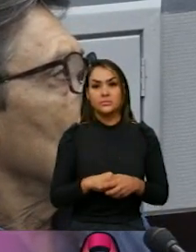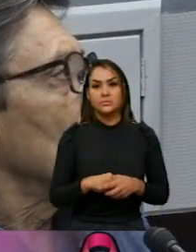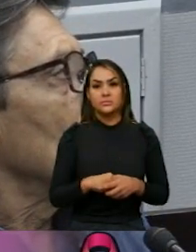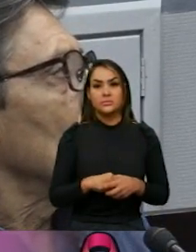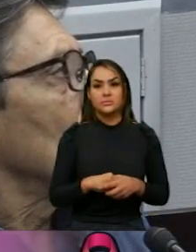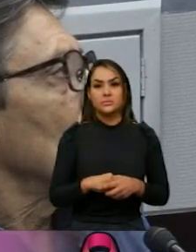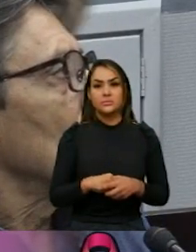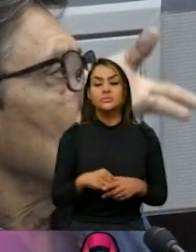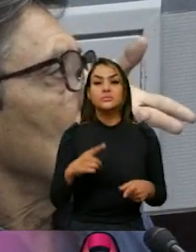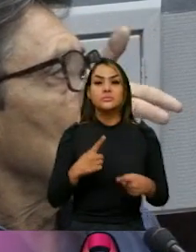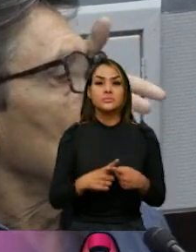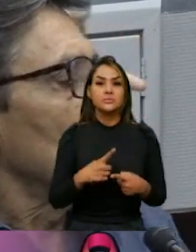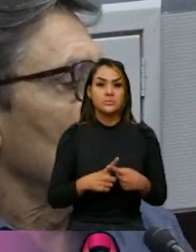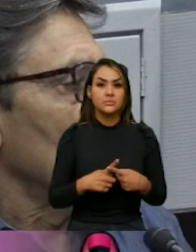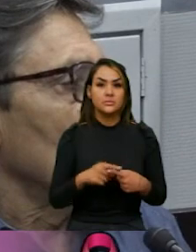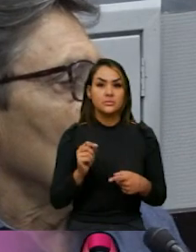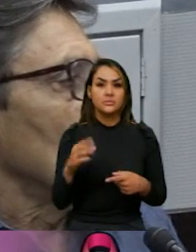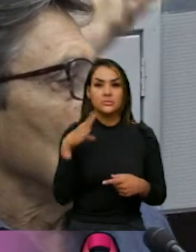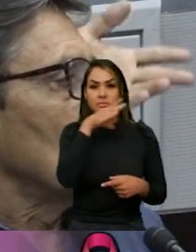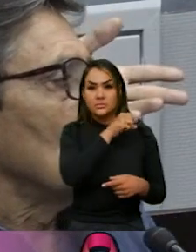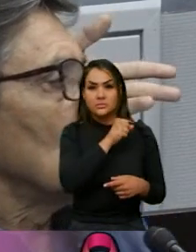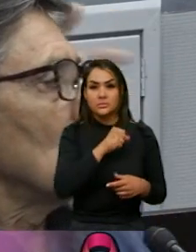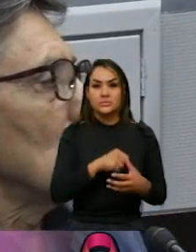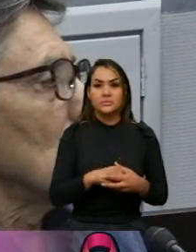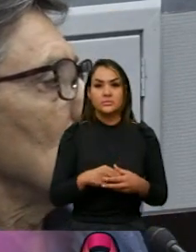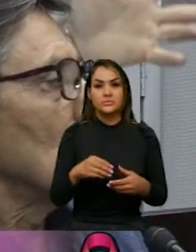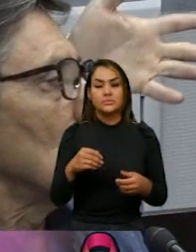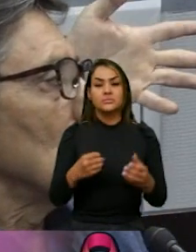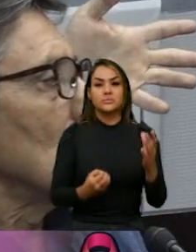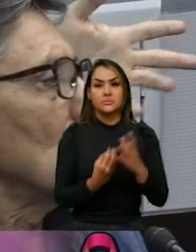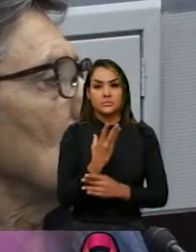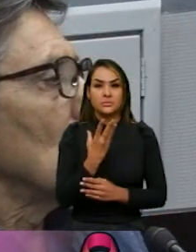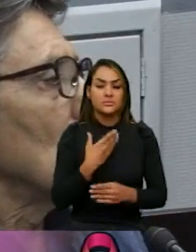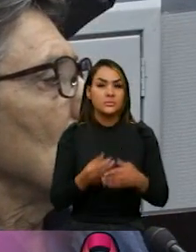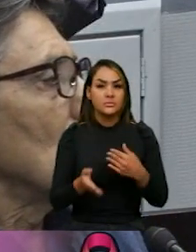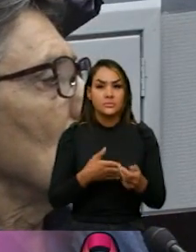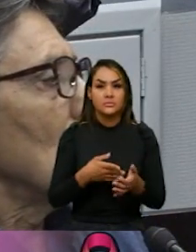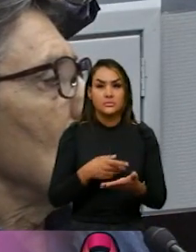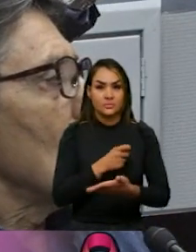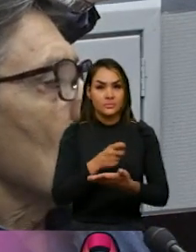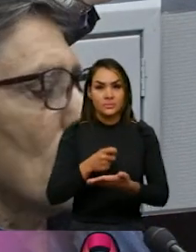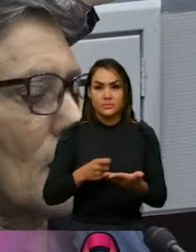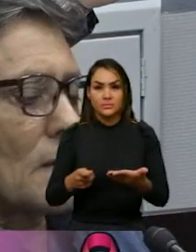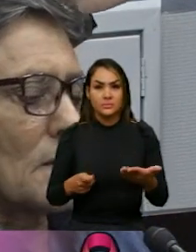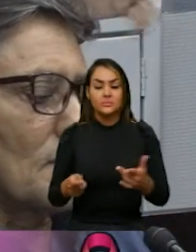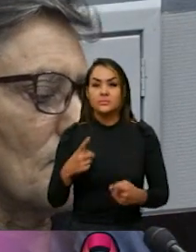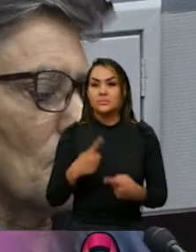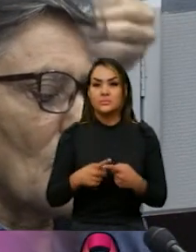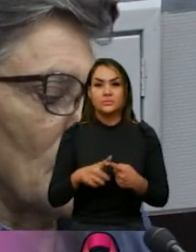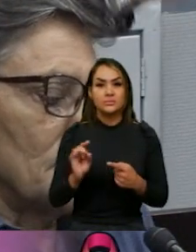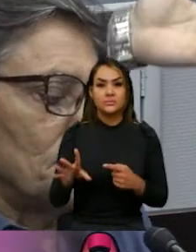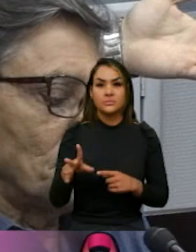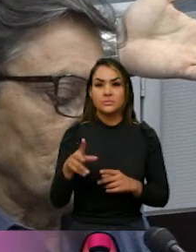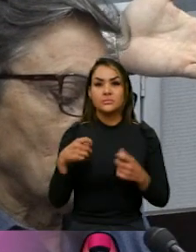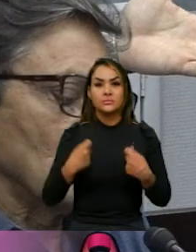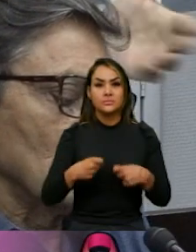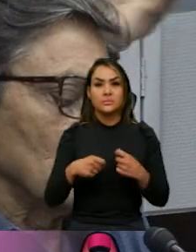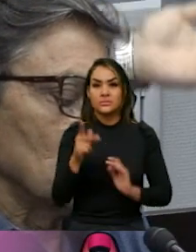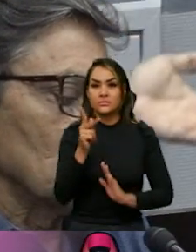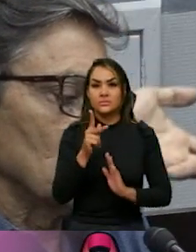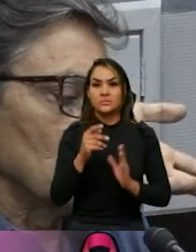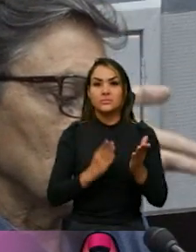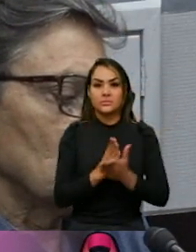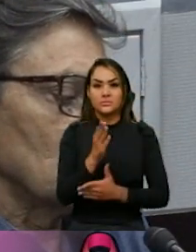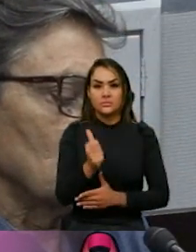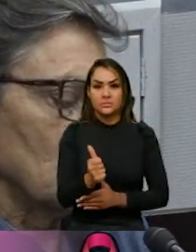quê? Porque foi feito às pressas, é feito de qualquer jeito, para mandar para cá de qualquer jeito, porque só precisa da aprovação e sabe que vai aprovar,